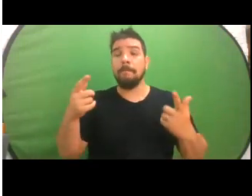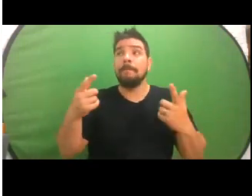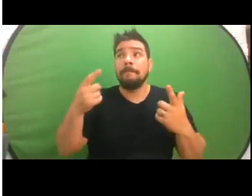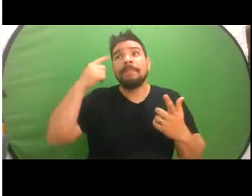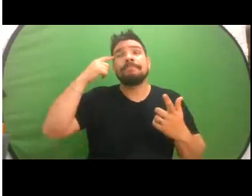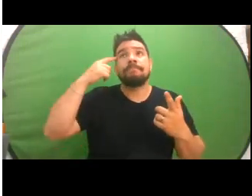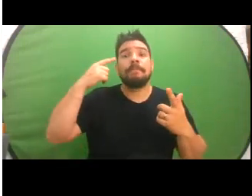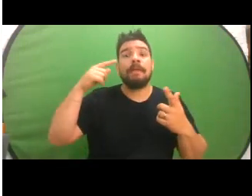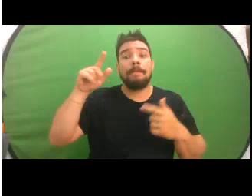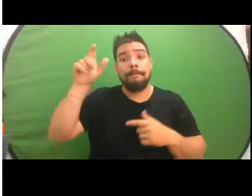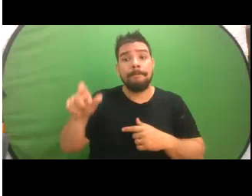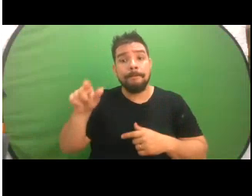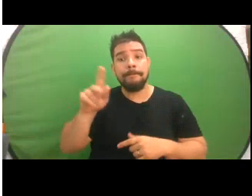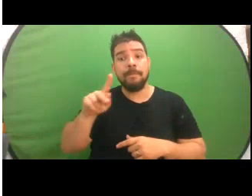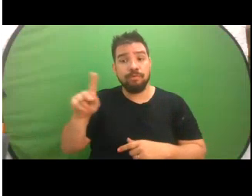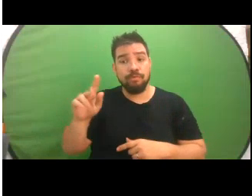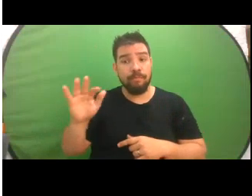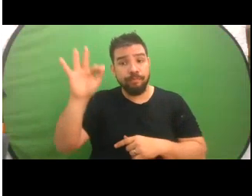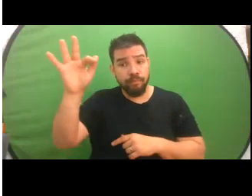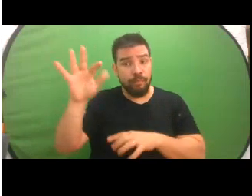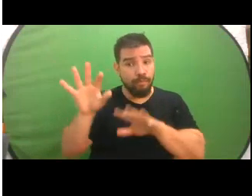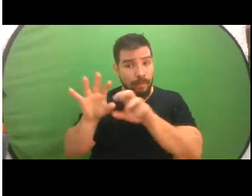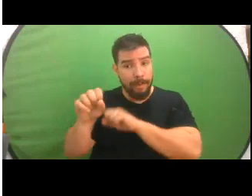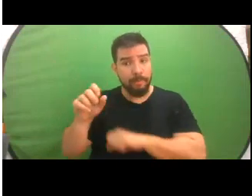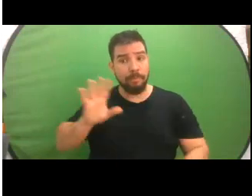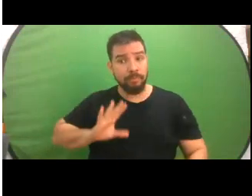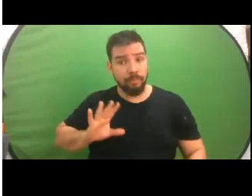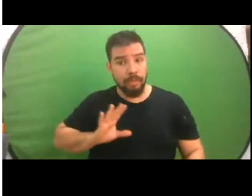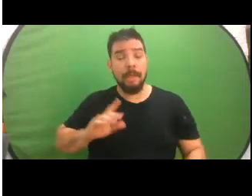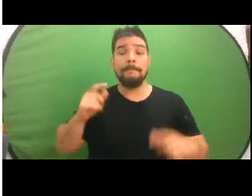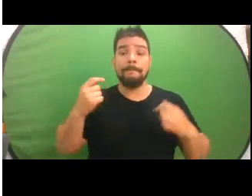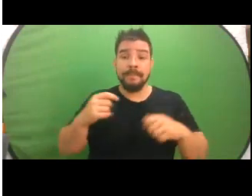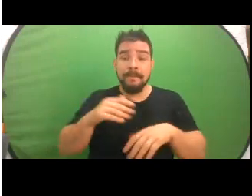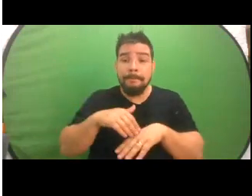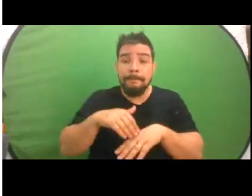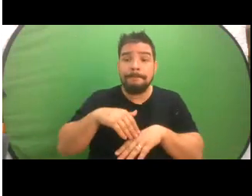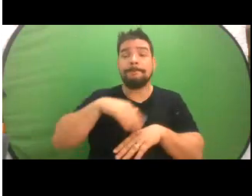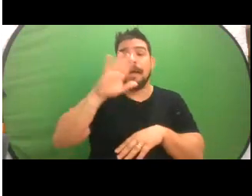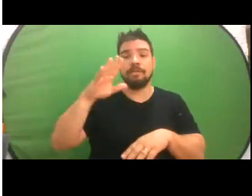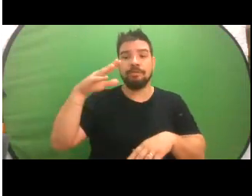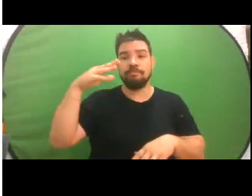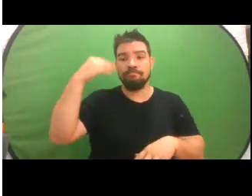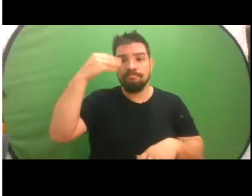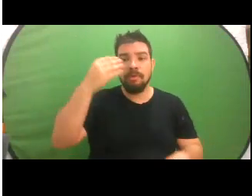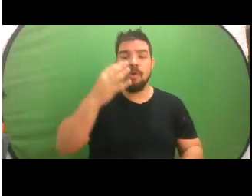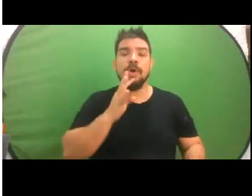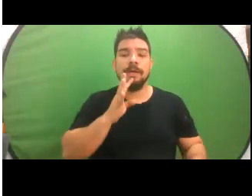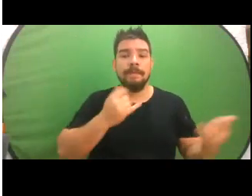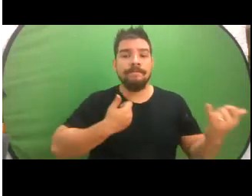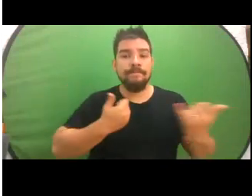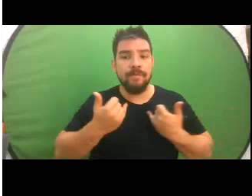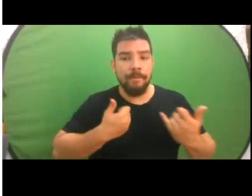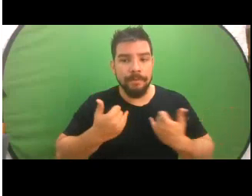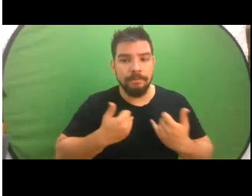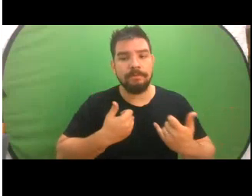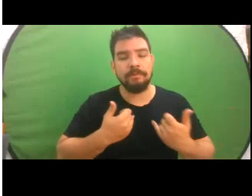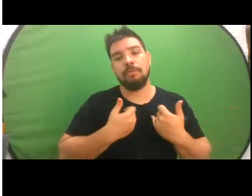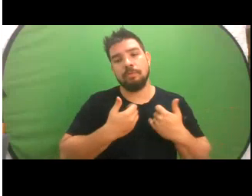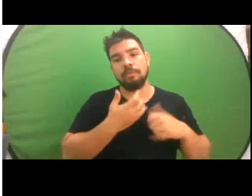esse professor, que vai ser de língua portuguesa, também tivesse um tempo maior, acesso a maior